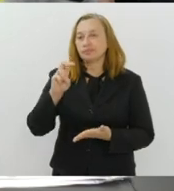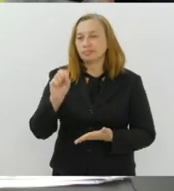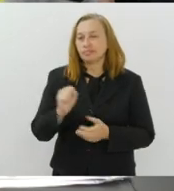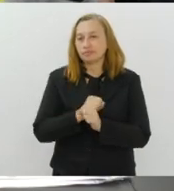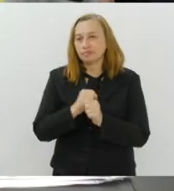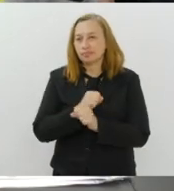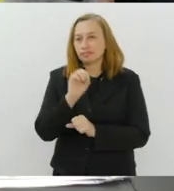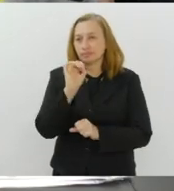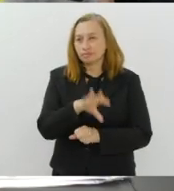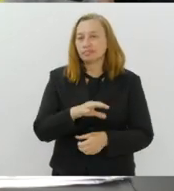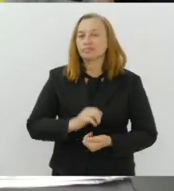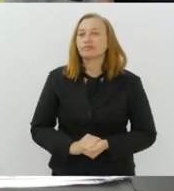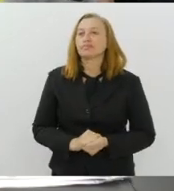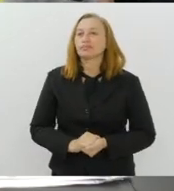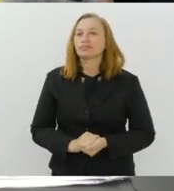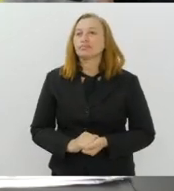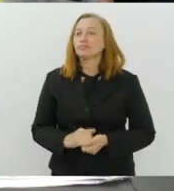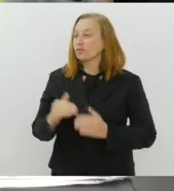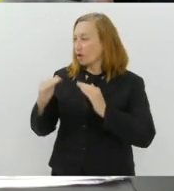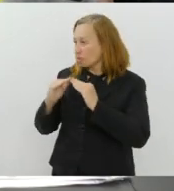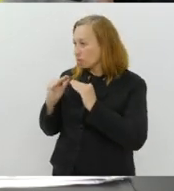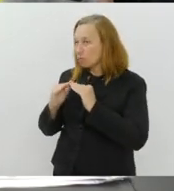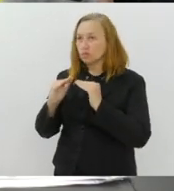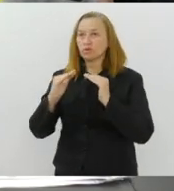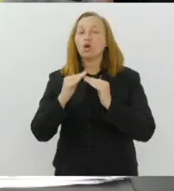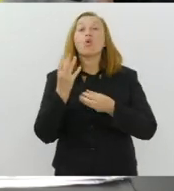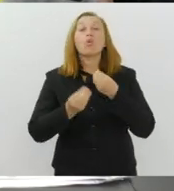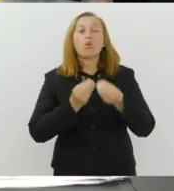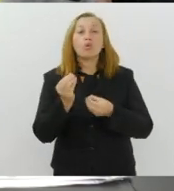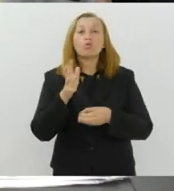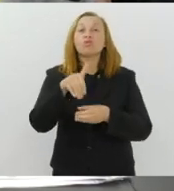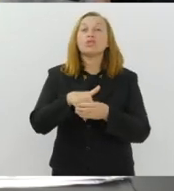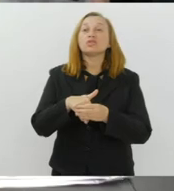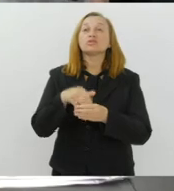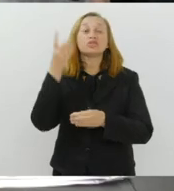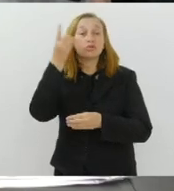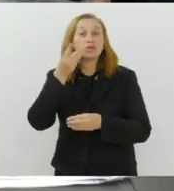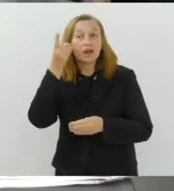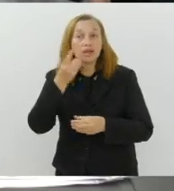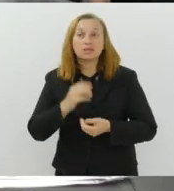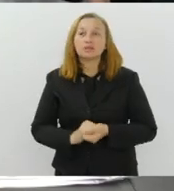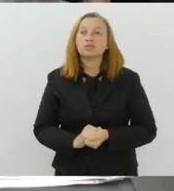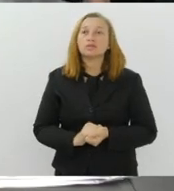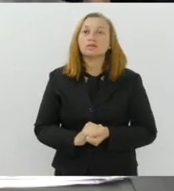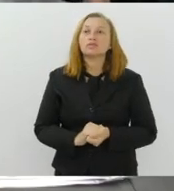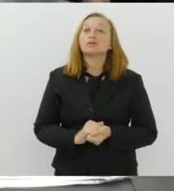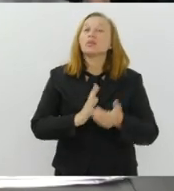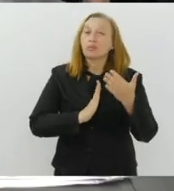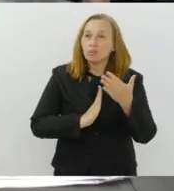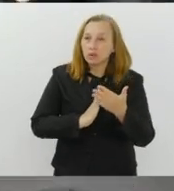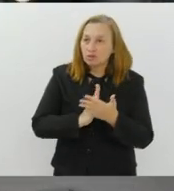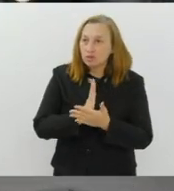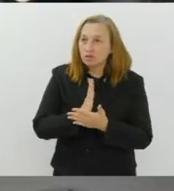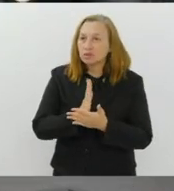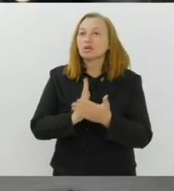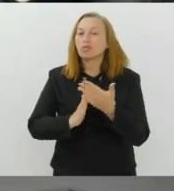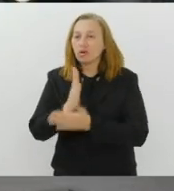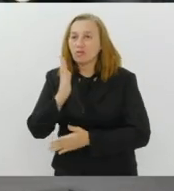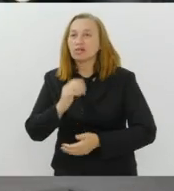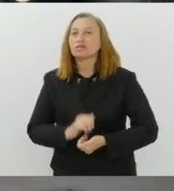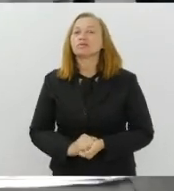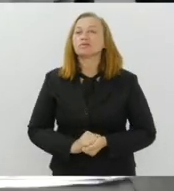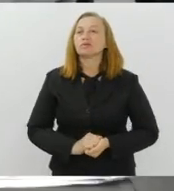5 anos. Estou de acordo, como votam os senhores deputados, os que aprovam, permaneçam como estão,